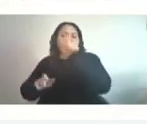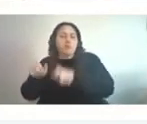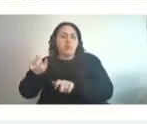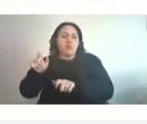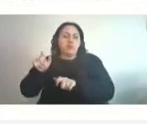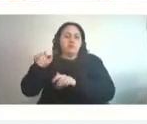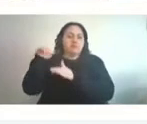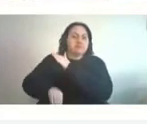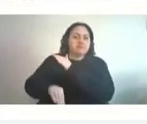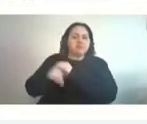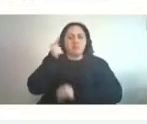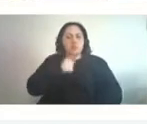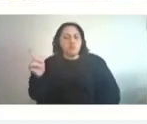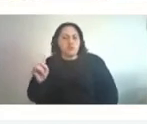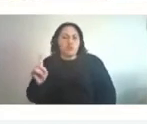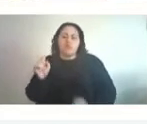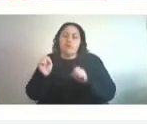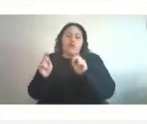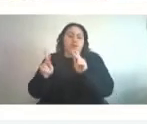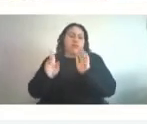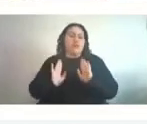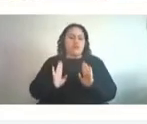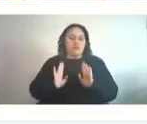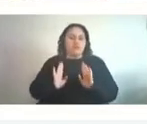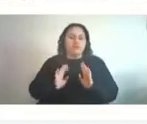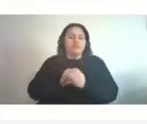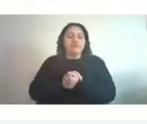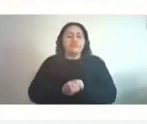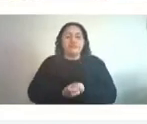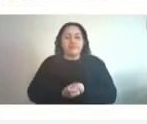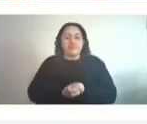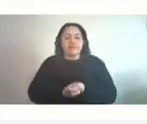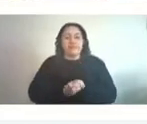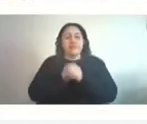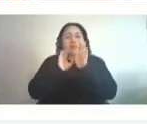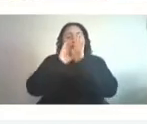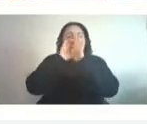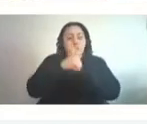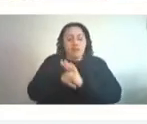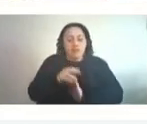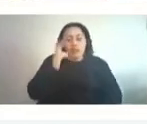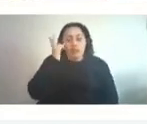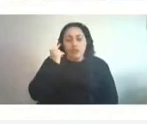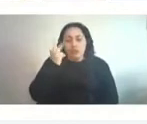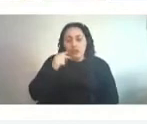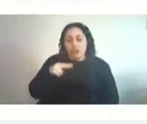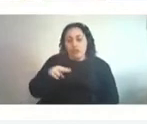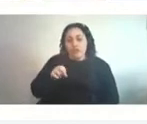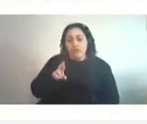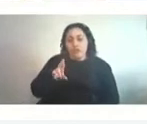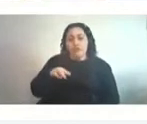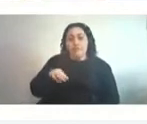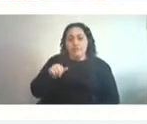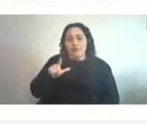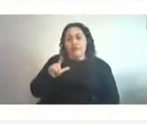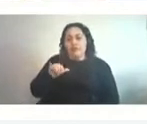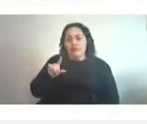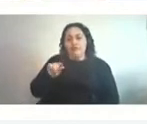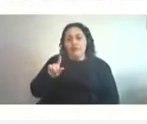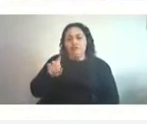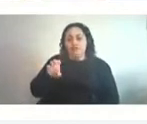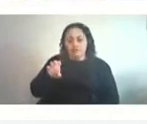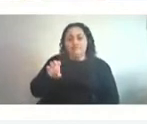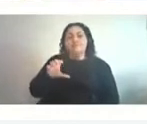Então, o conceito de normalidade é muito referente a essa compreensão também da organização do conhecimento